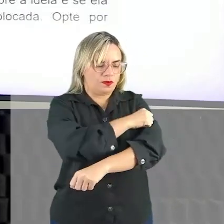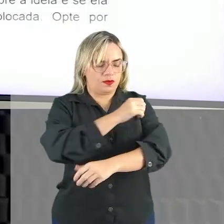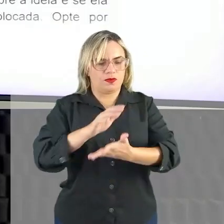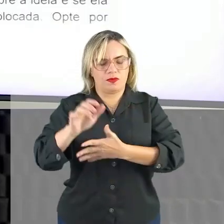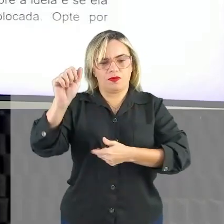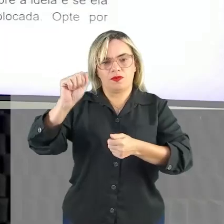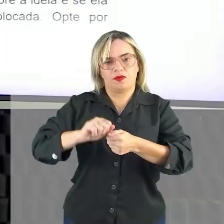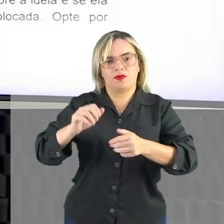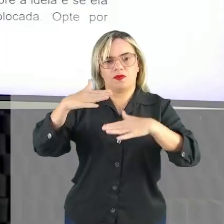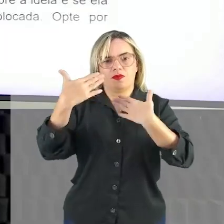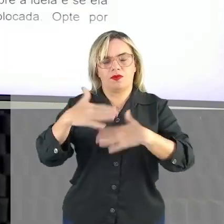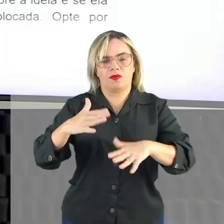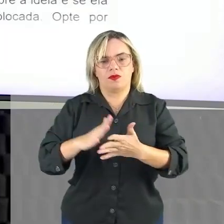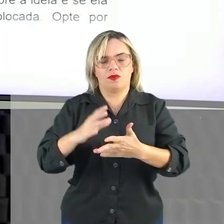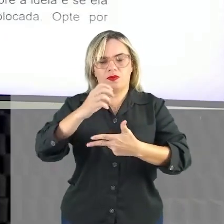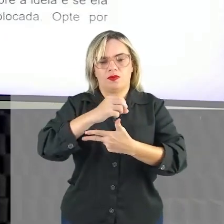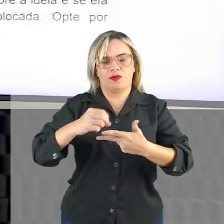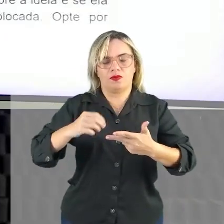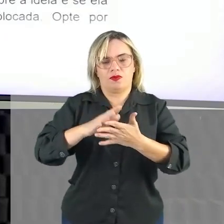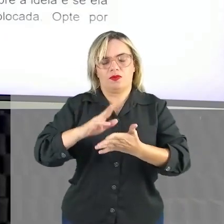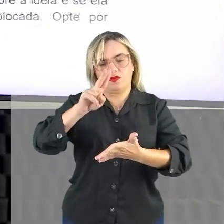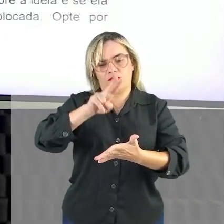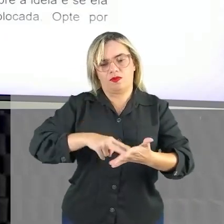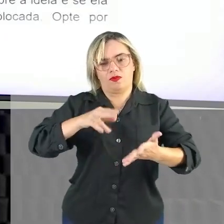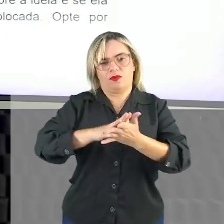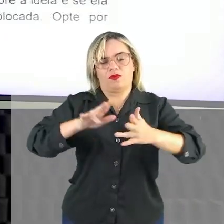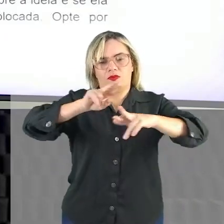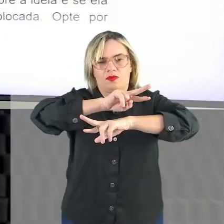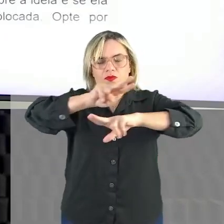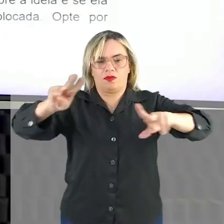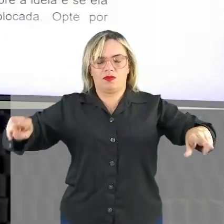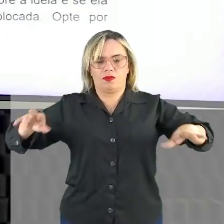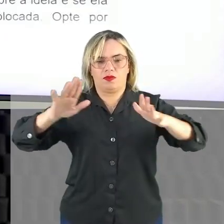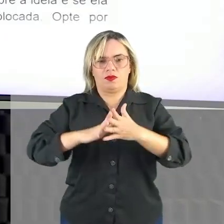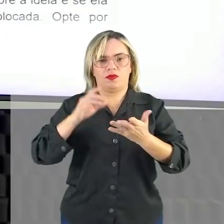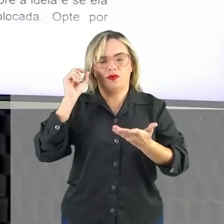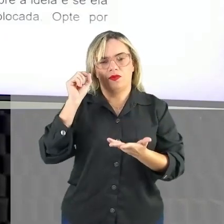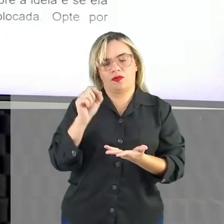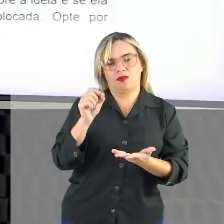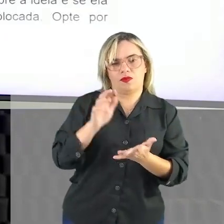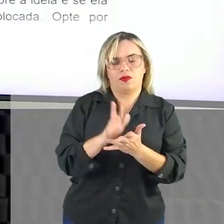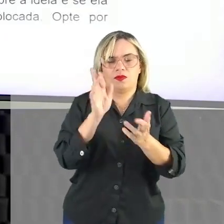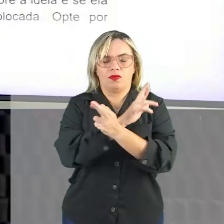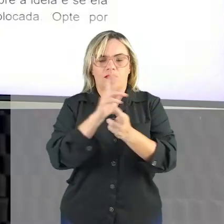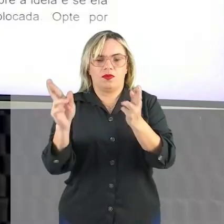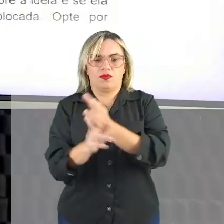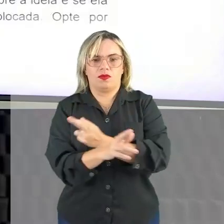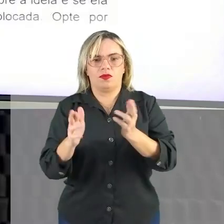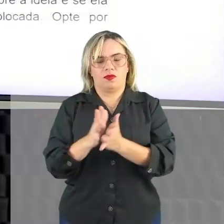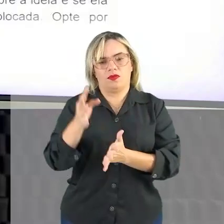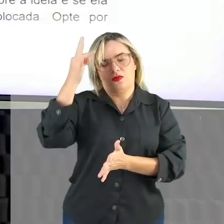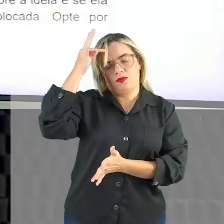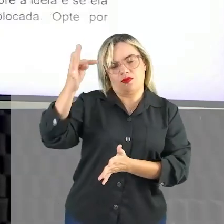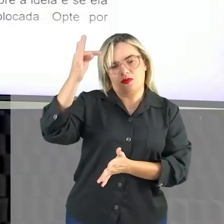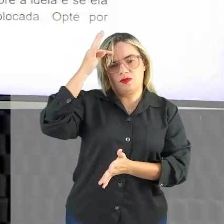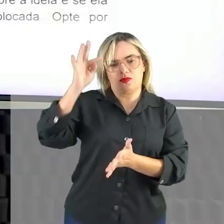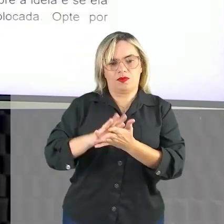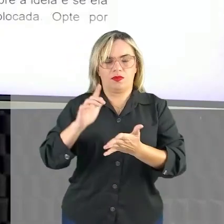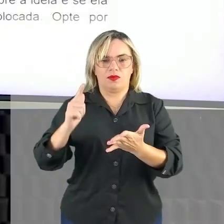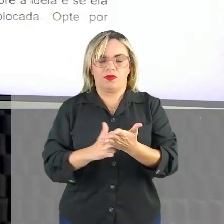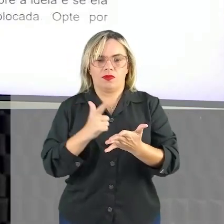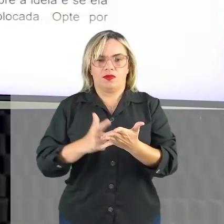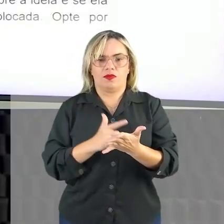Enem precise fazer leituras diversificadas, fazer leituras relacionadas a teóricos, a livros,